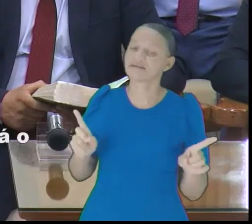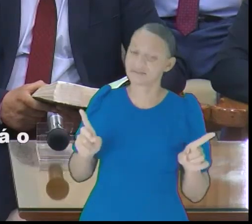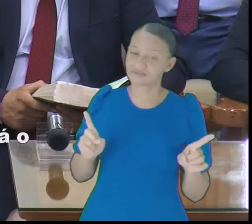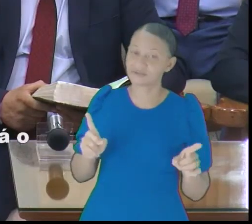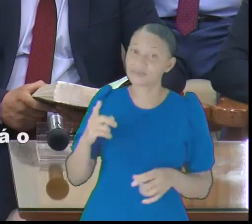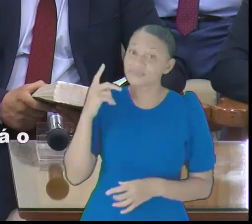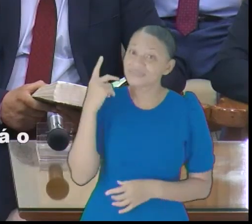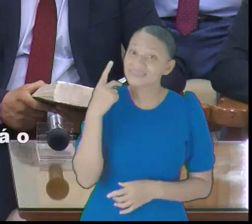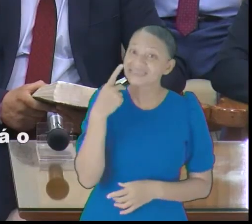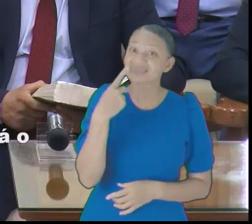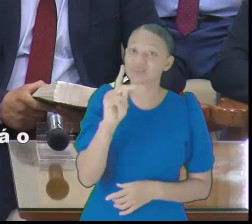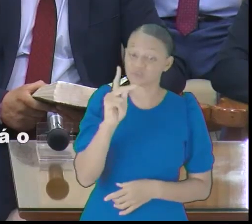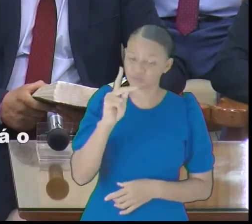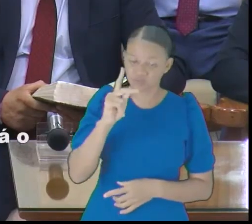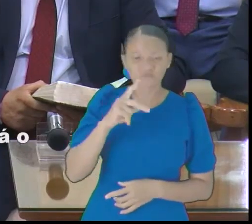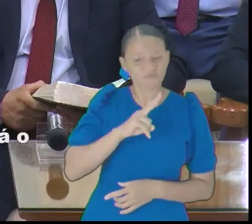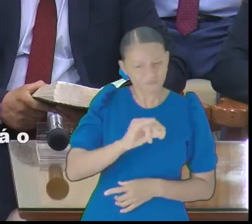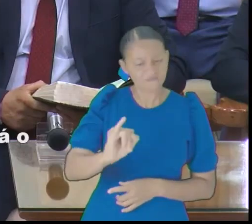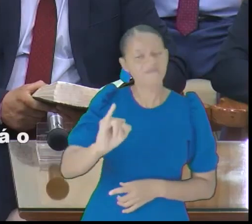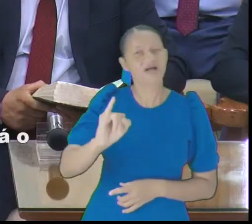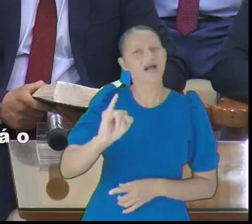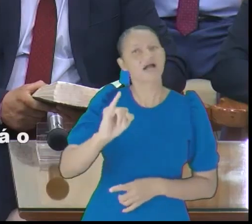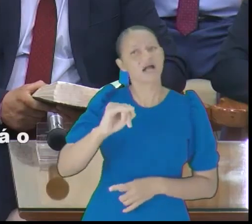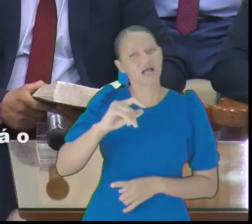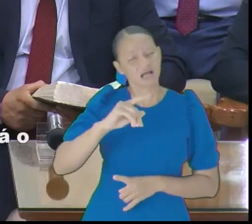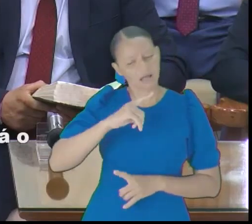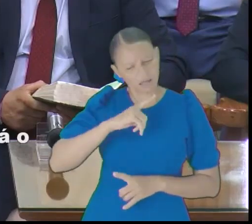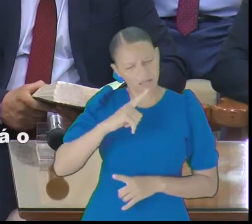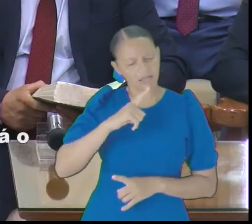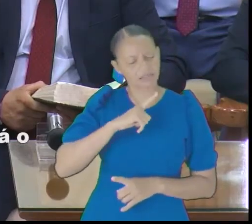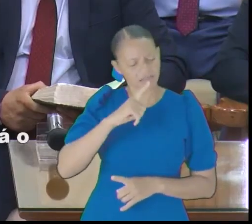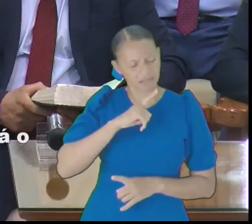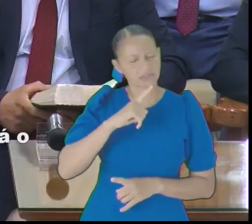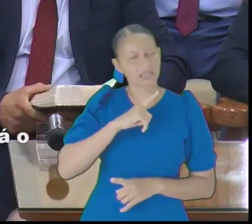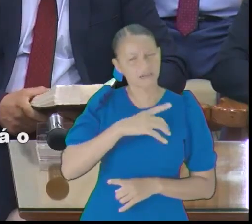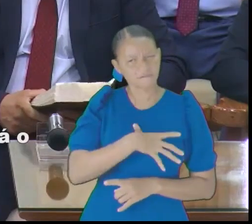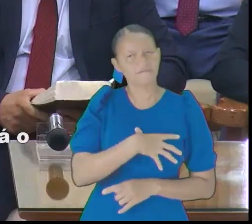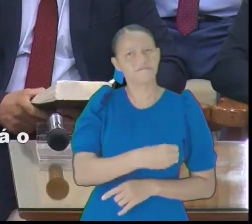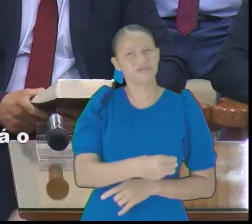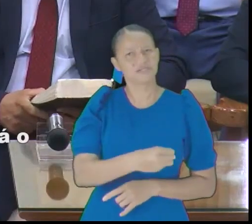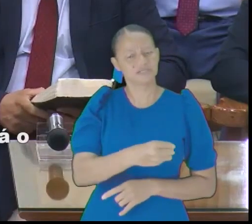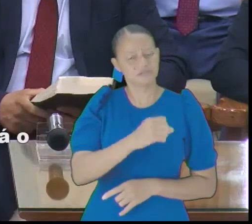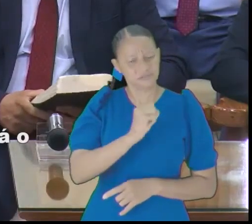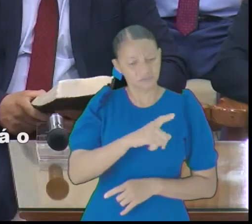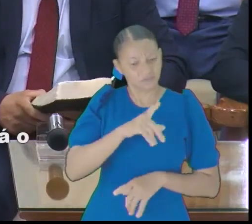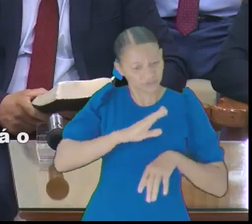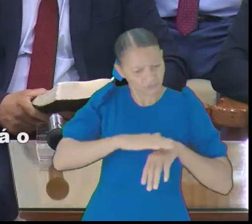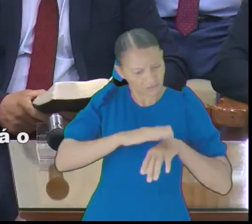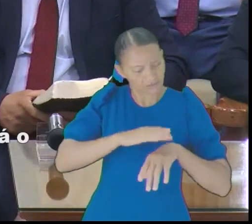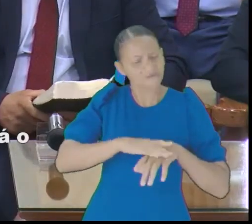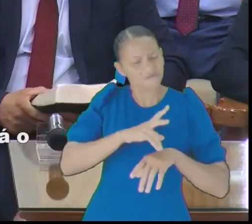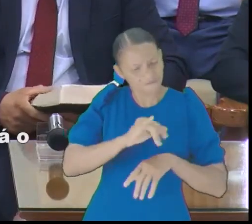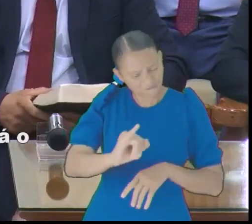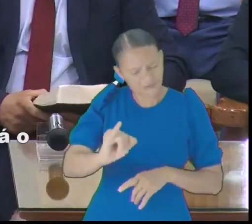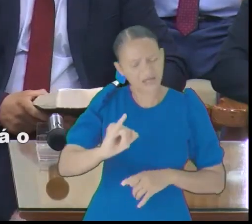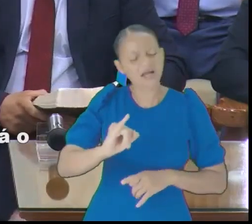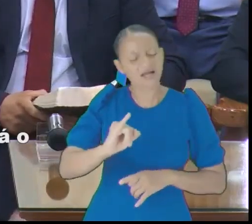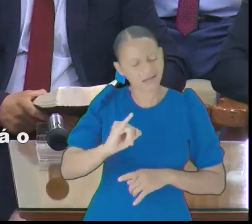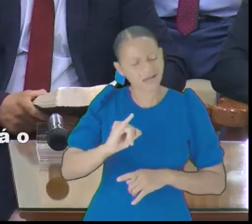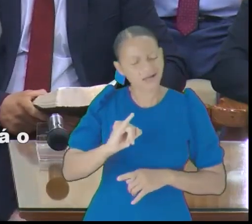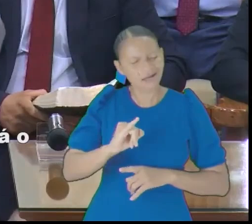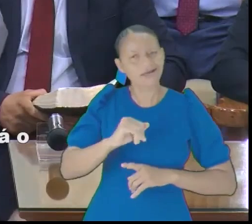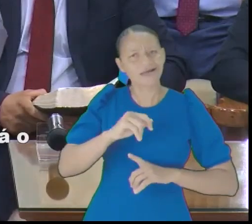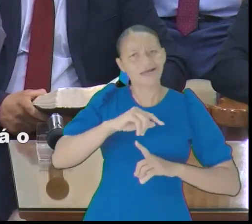sair das tuas entranhas, este sim será o teu herdeiro.